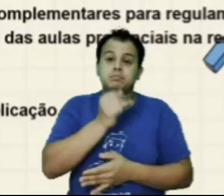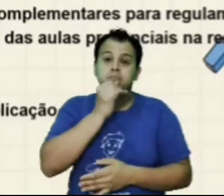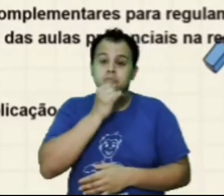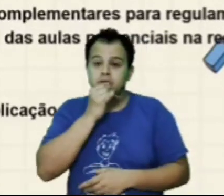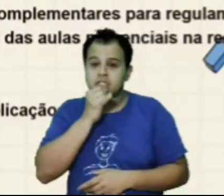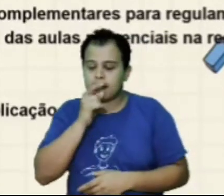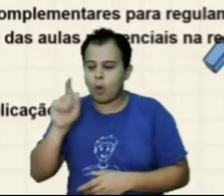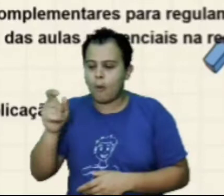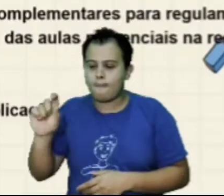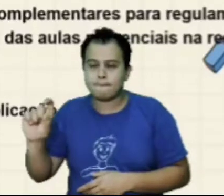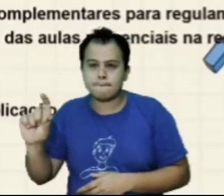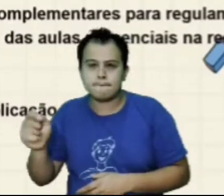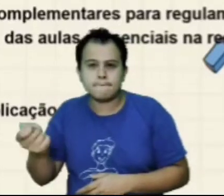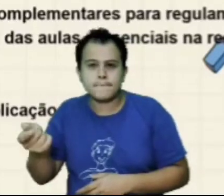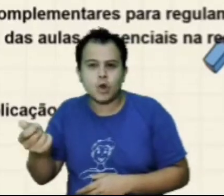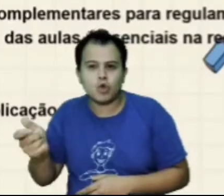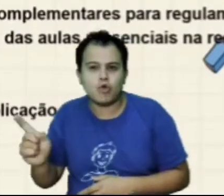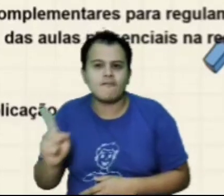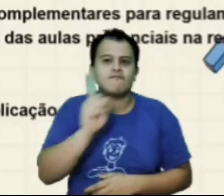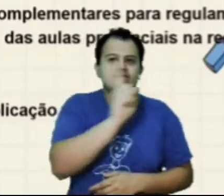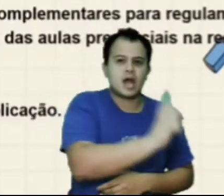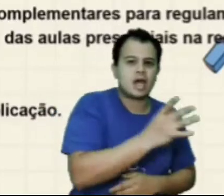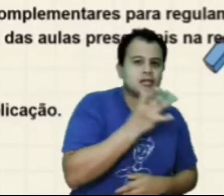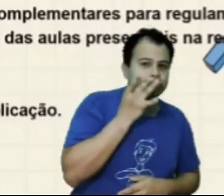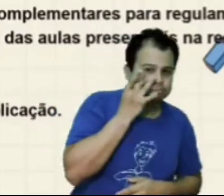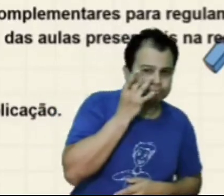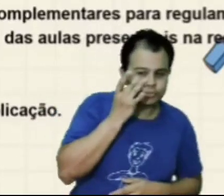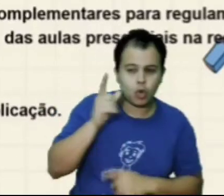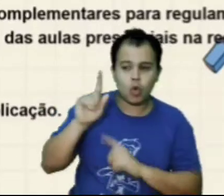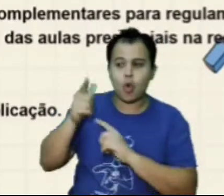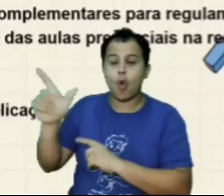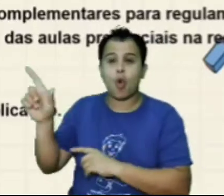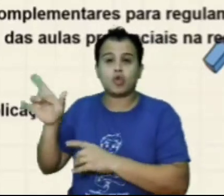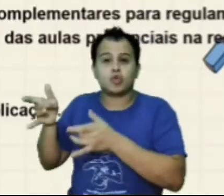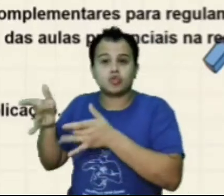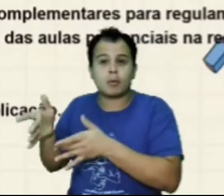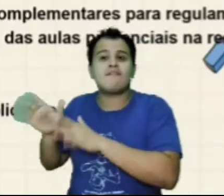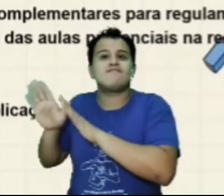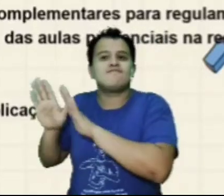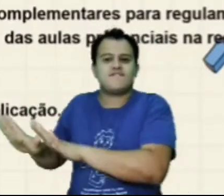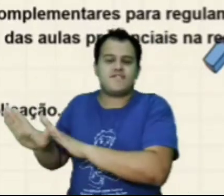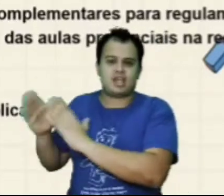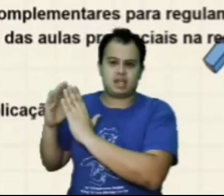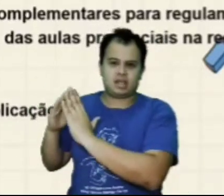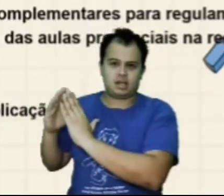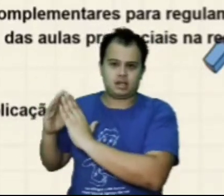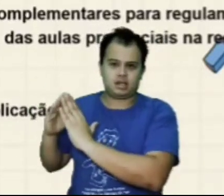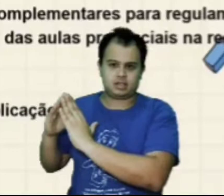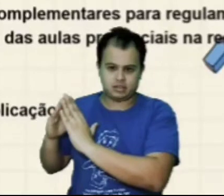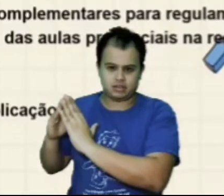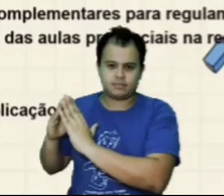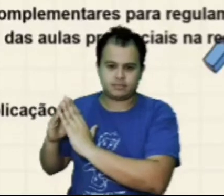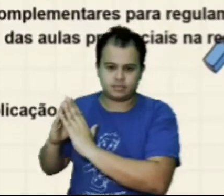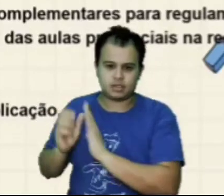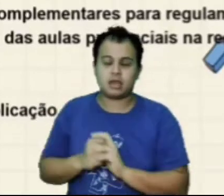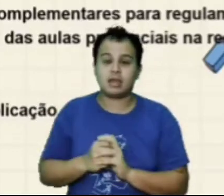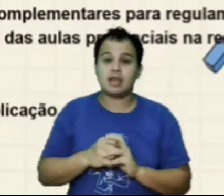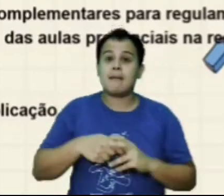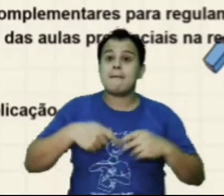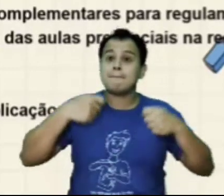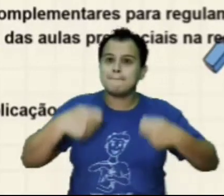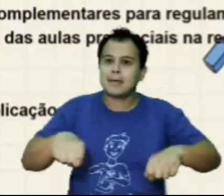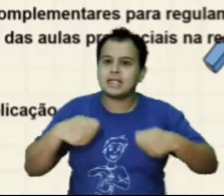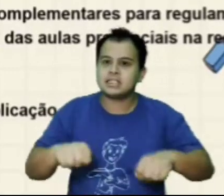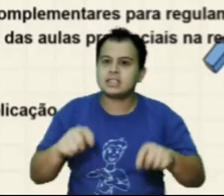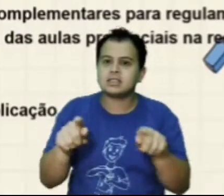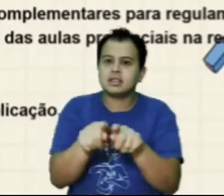cada instituição. Parágrafo único. Além das medidas previstas neste artigo, deverão ser